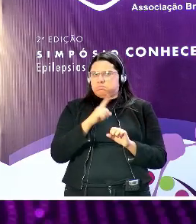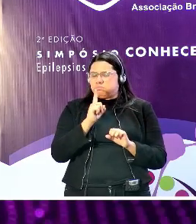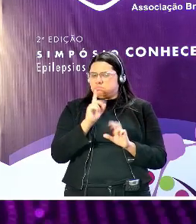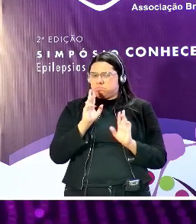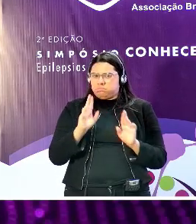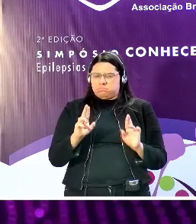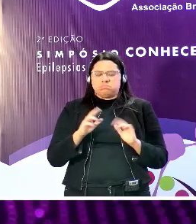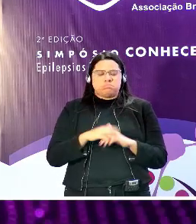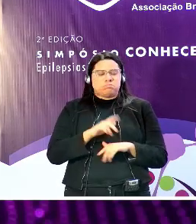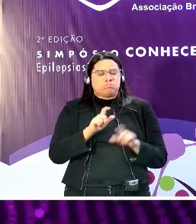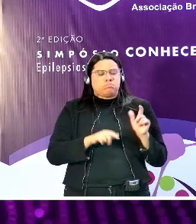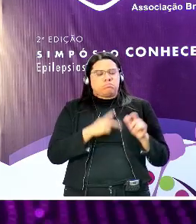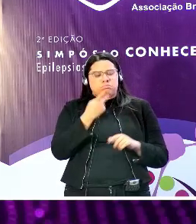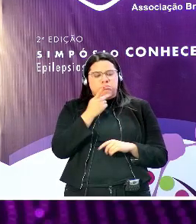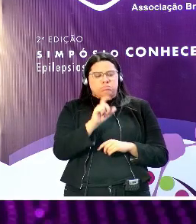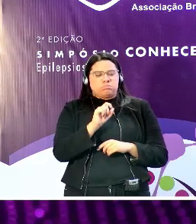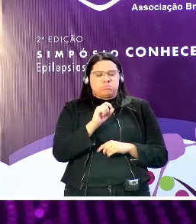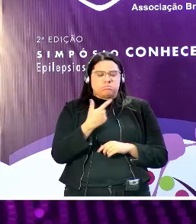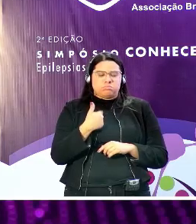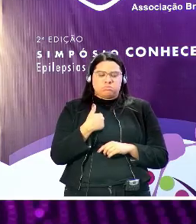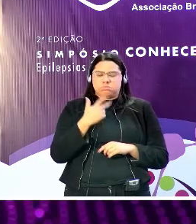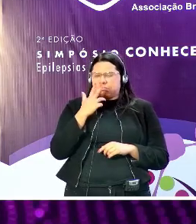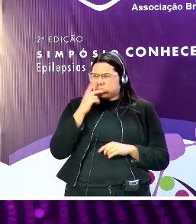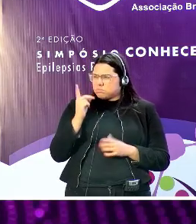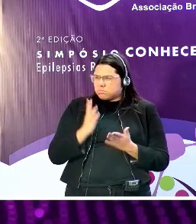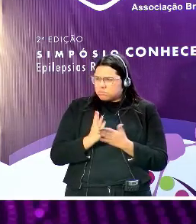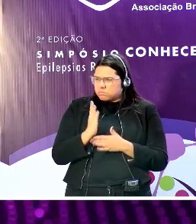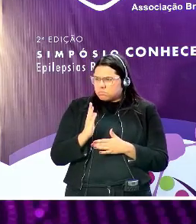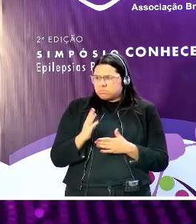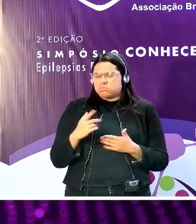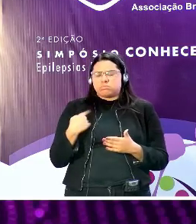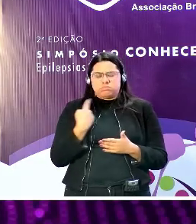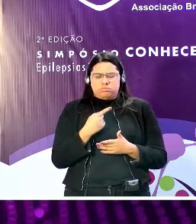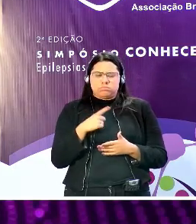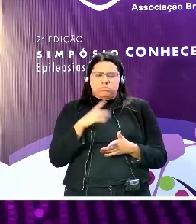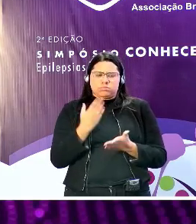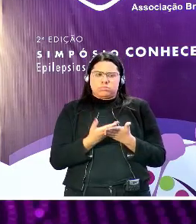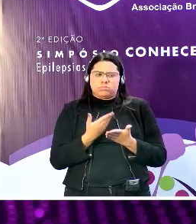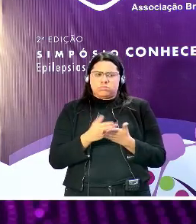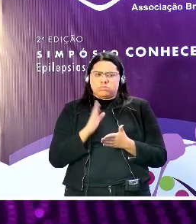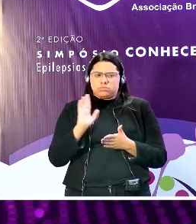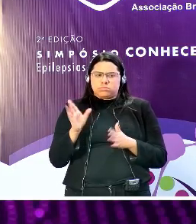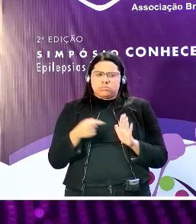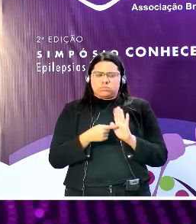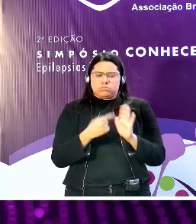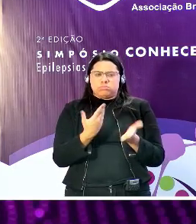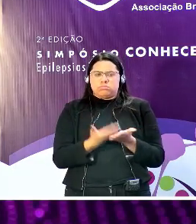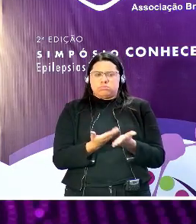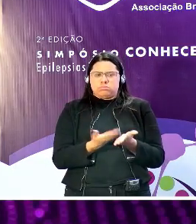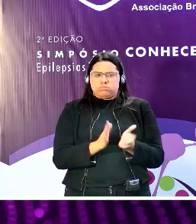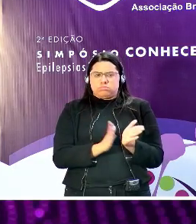E as pessoas falavam que provavelmente não daria certo. Enfim, a gente tem estudos sobre isso. Tem gente que